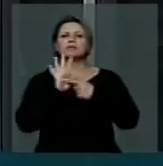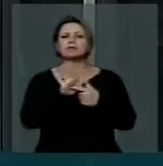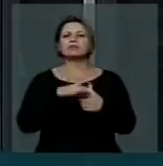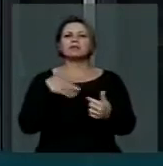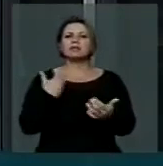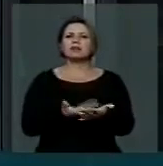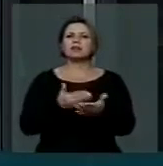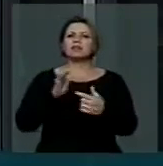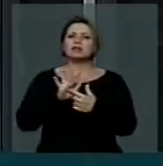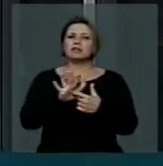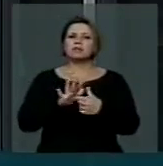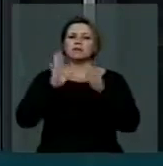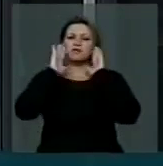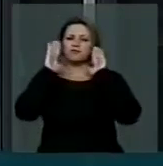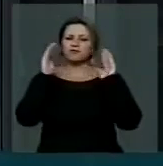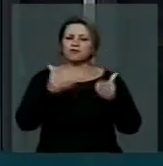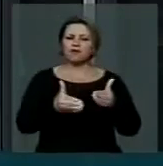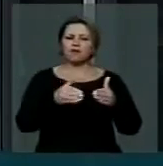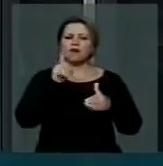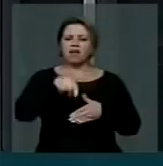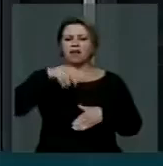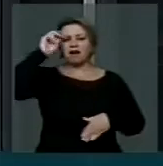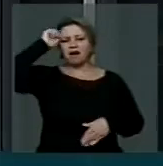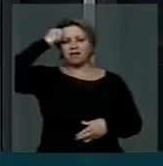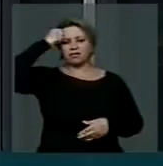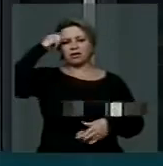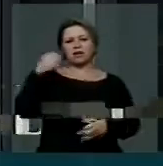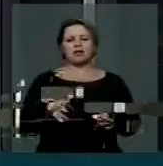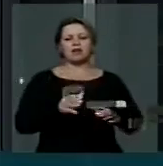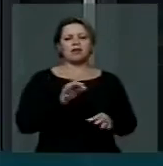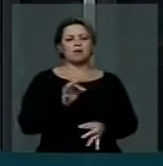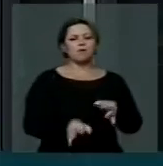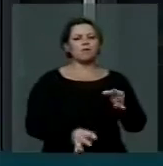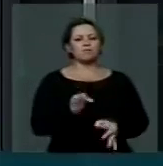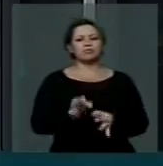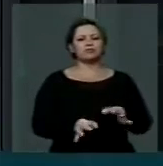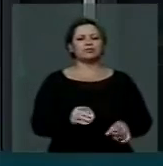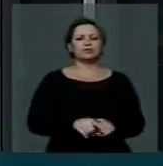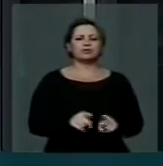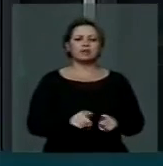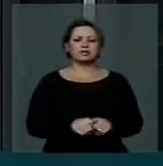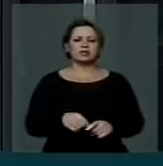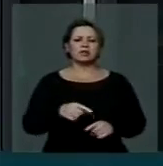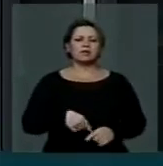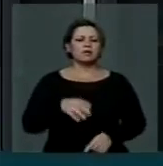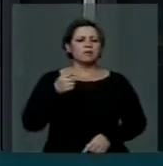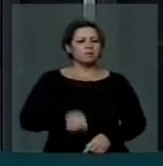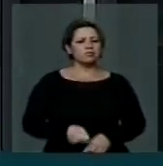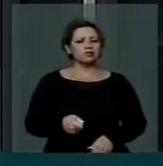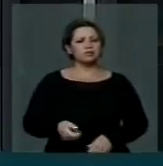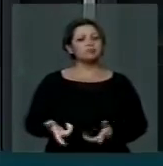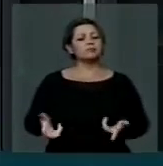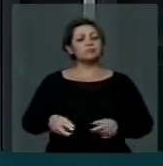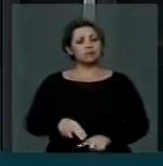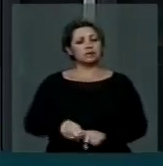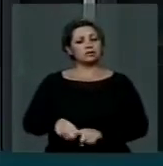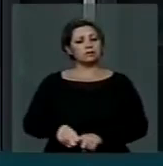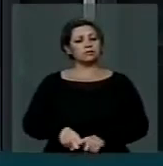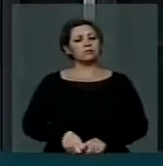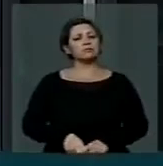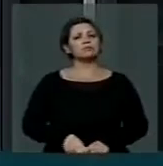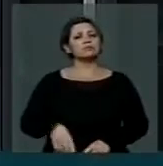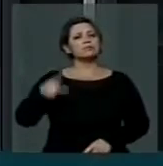aqui exclusivo foco africano daquela corte como a confirmação de uma vicissitude de origem, ou seja, por